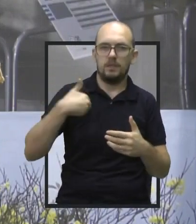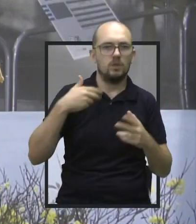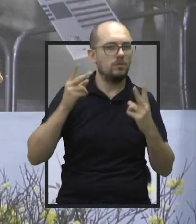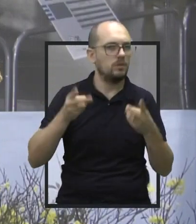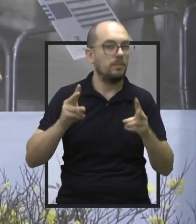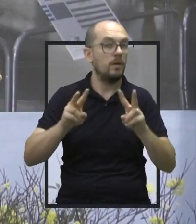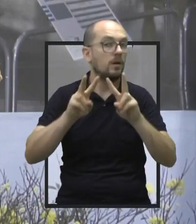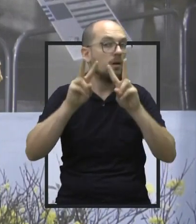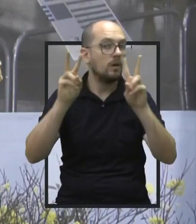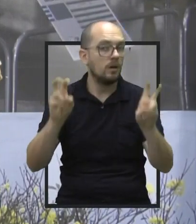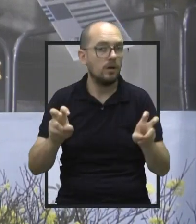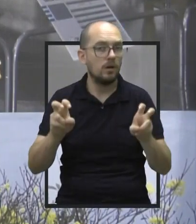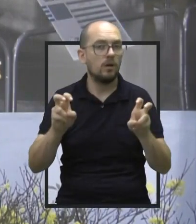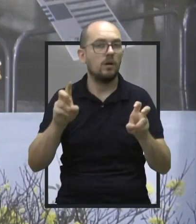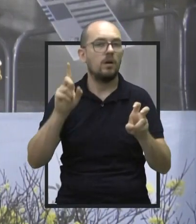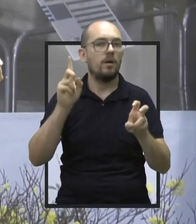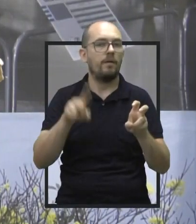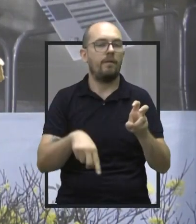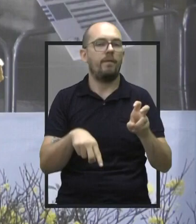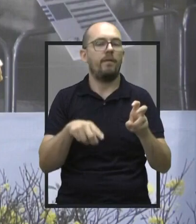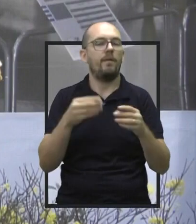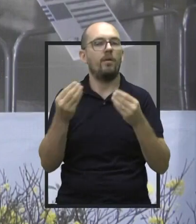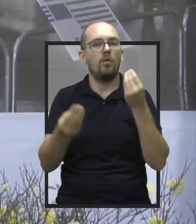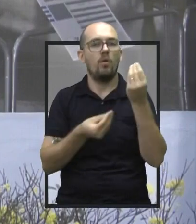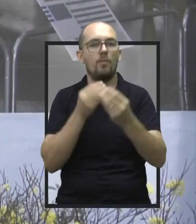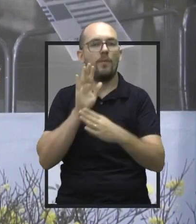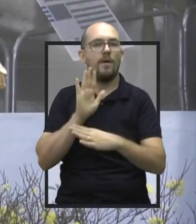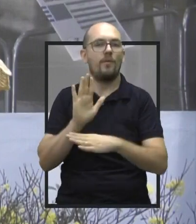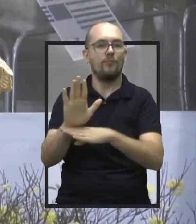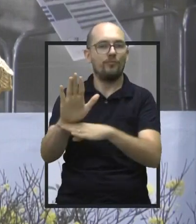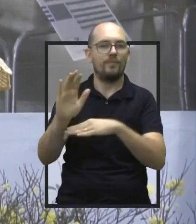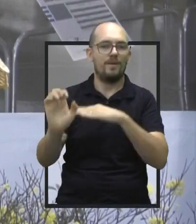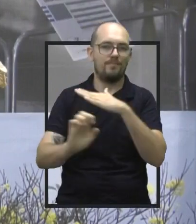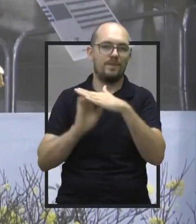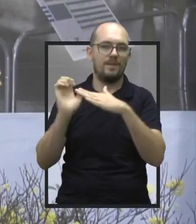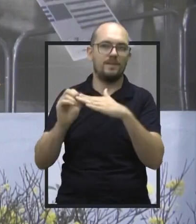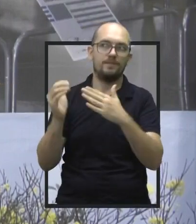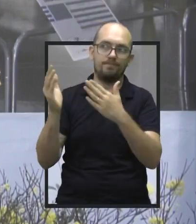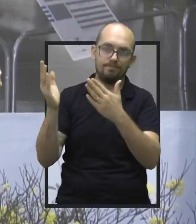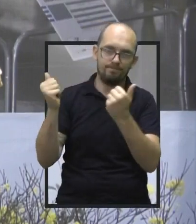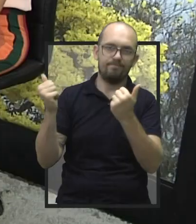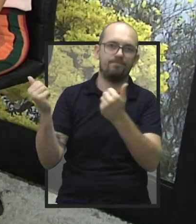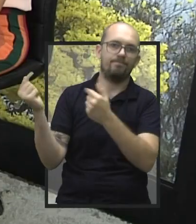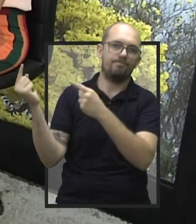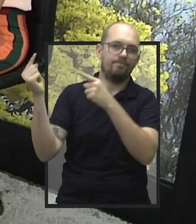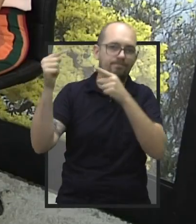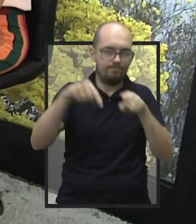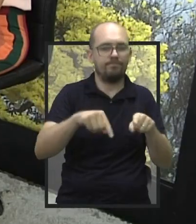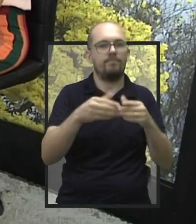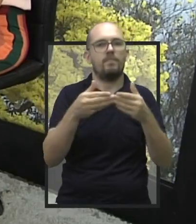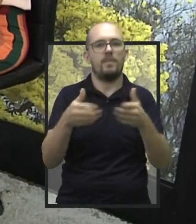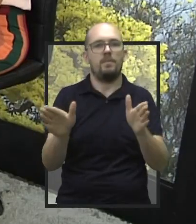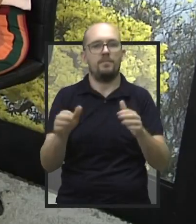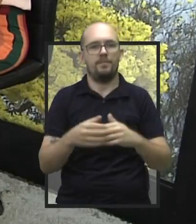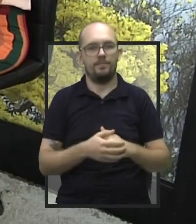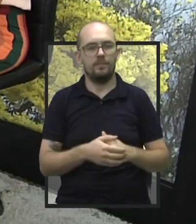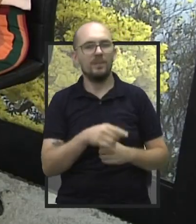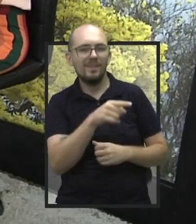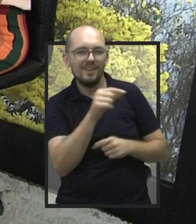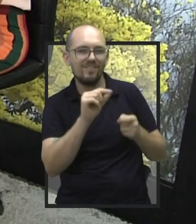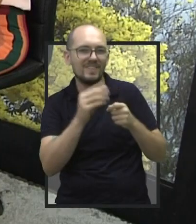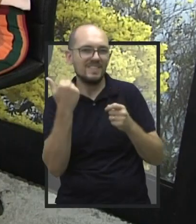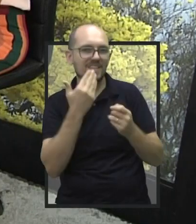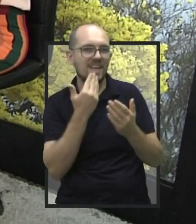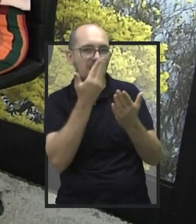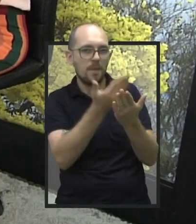que é sobre ajudar essas empresas a se instalarem em Jaú. A senhora, inclusive, fez um